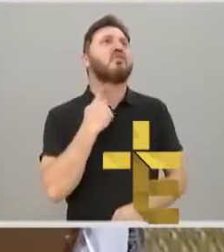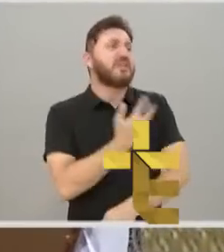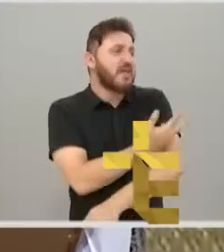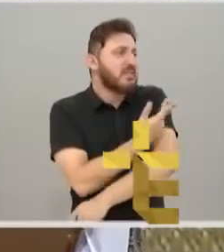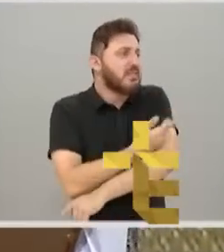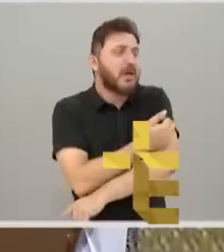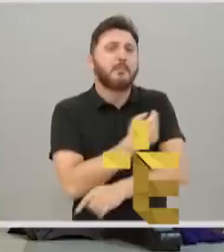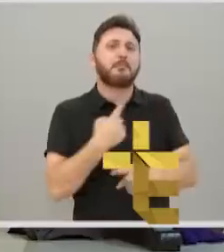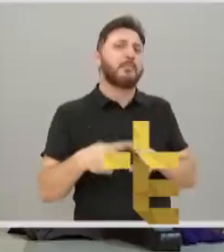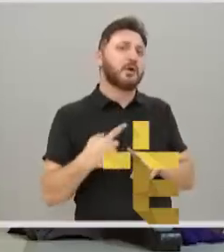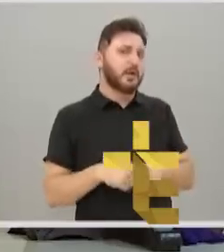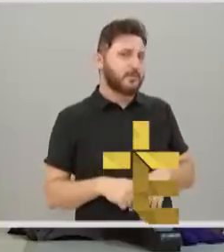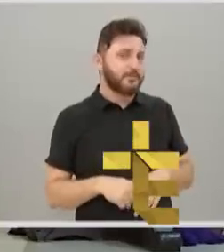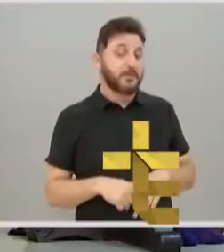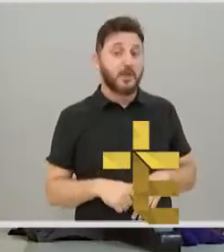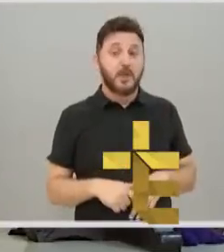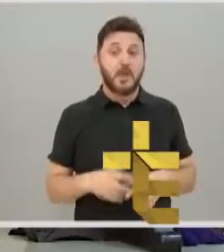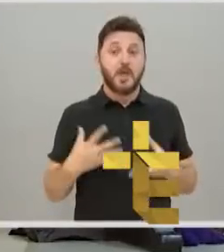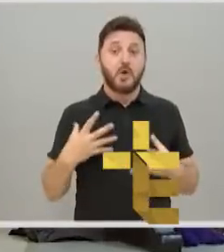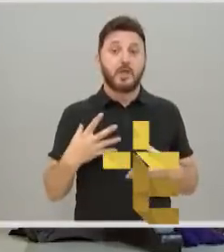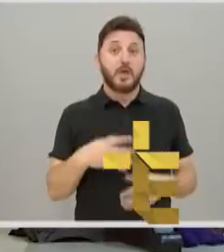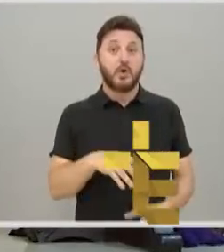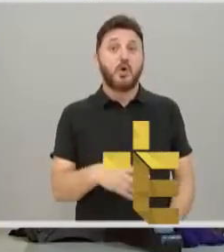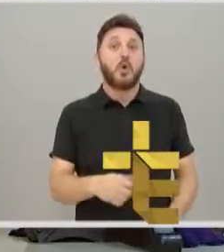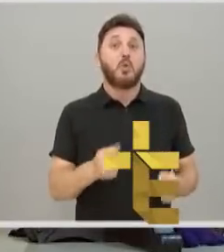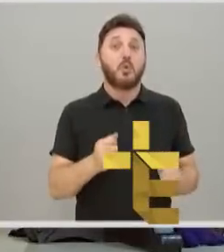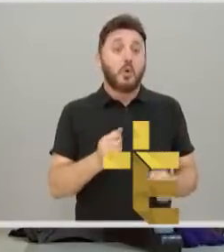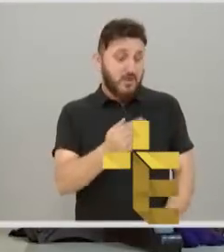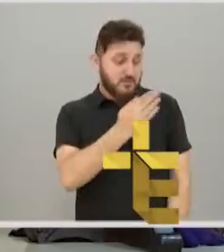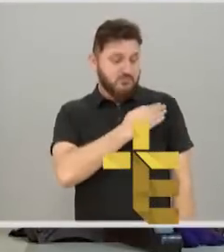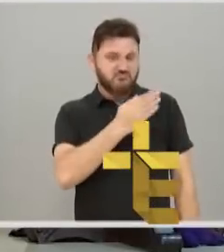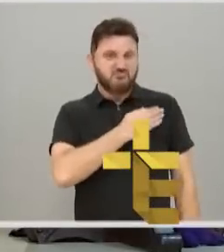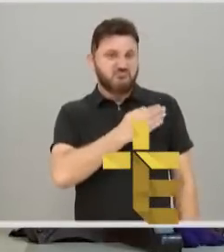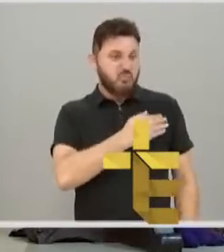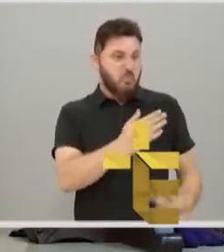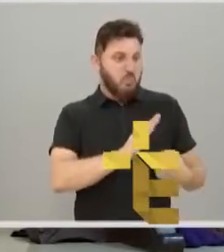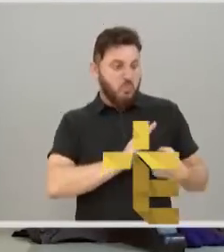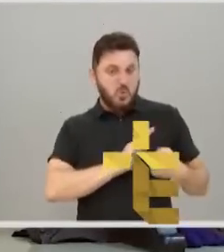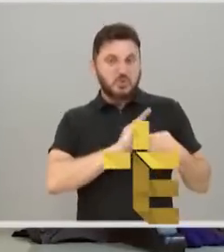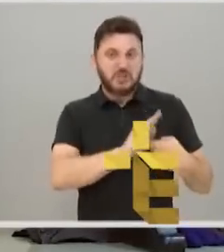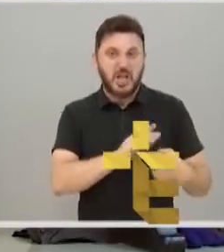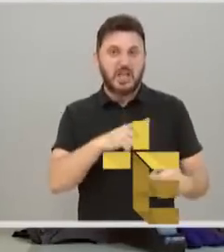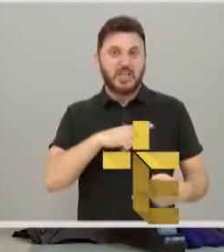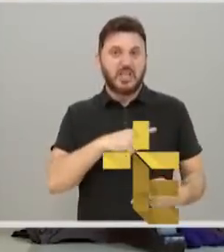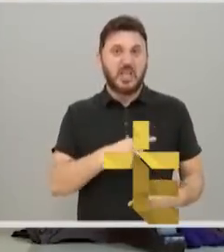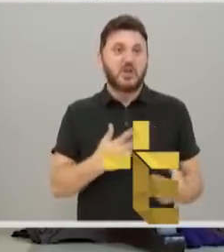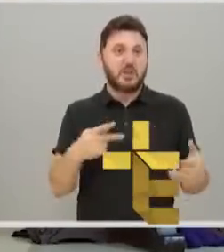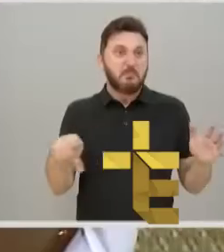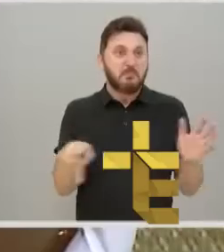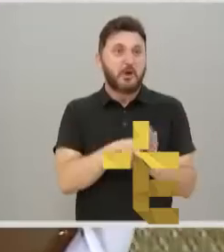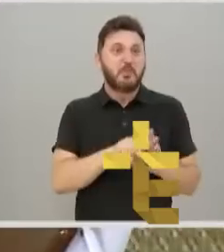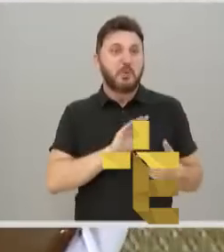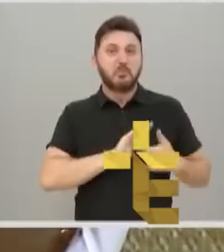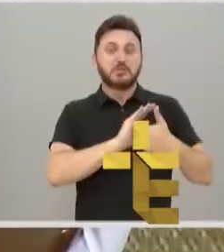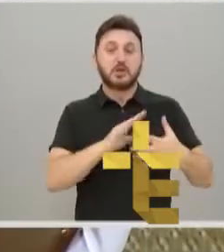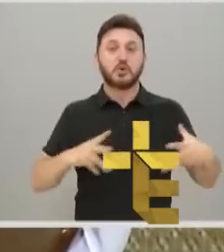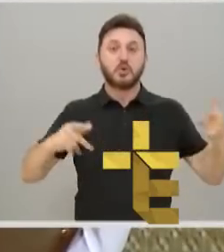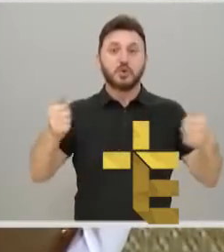Eu converso com várias pessoas que eu quero carregar aqui, eu quero ter carne na minha carne, é assim.